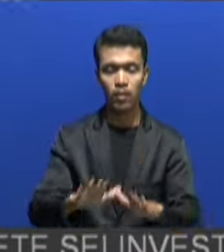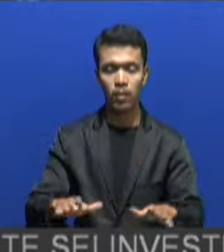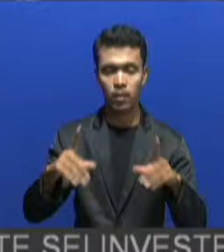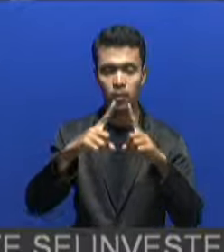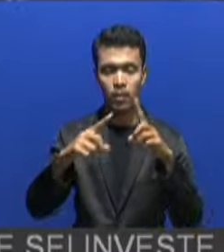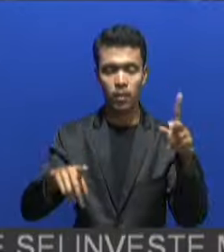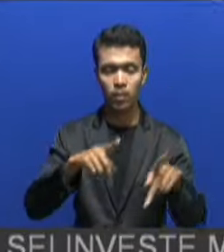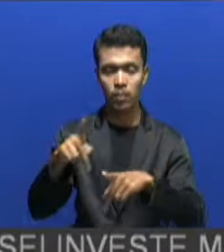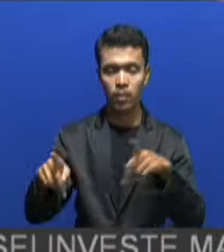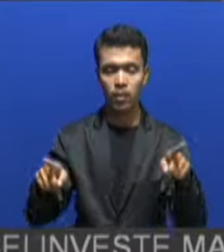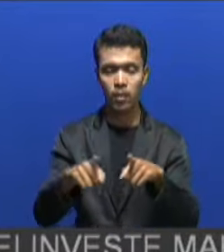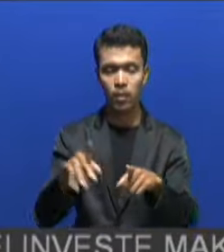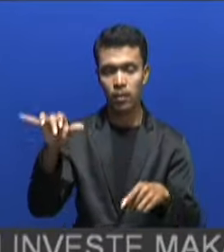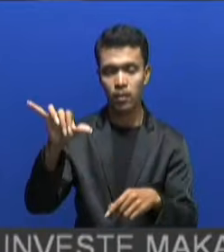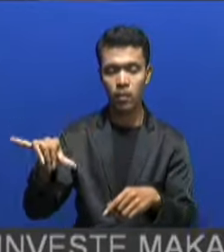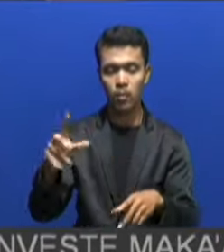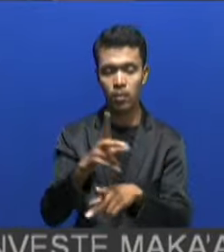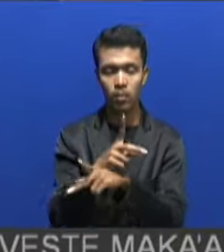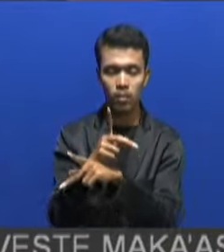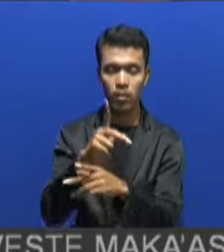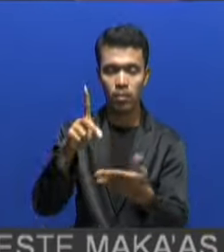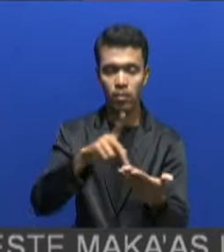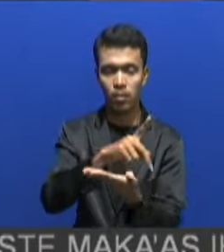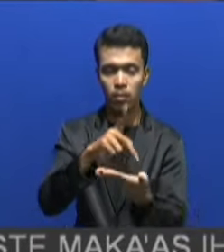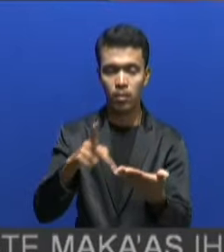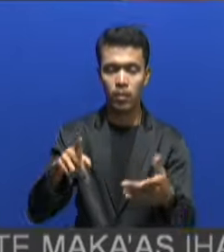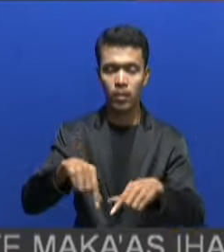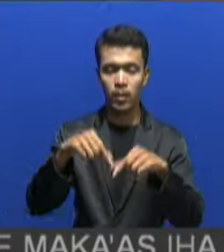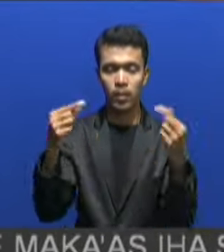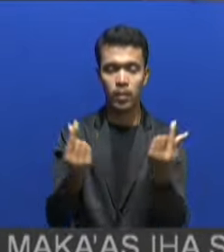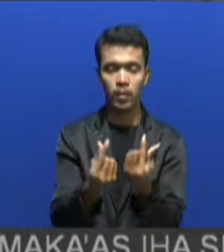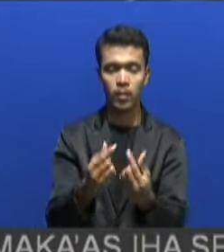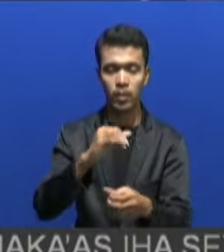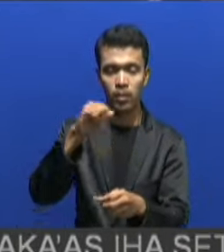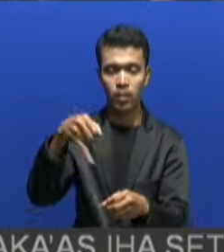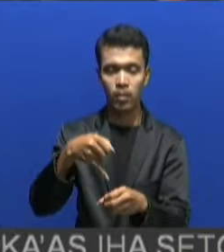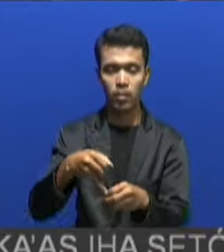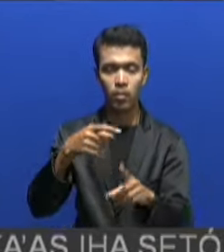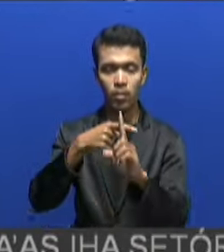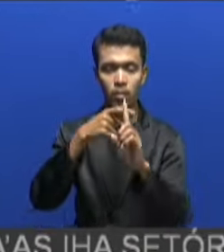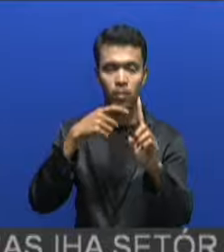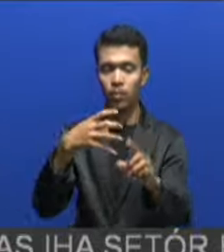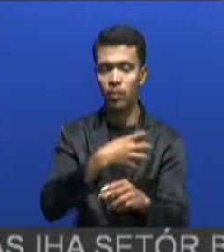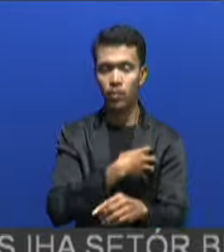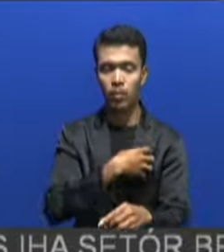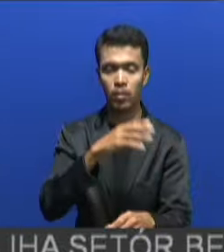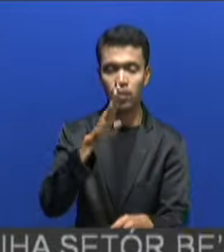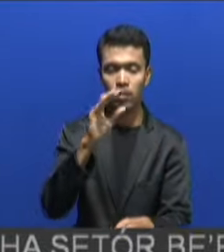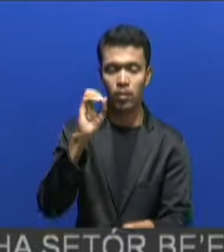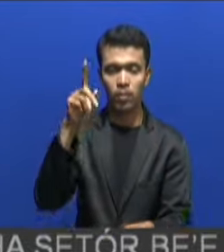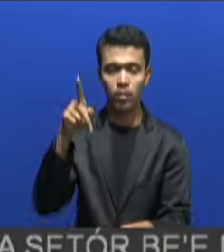comunidade Sira não evita caso crime. Enquanto equipa conjunta né composto Rusi unidade especial